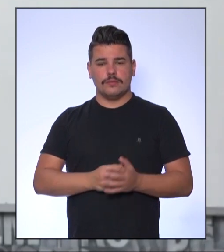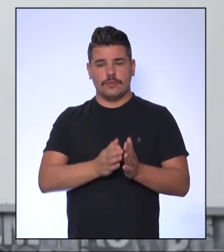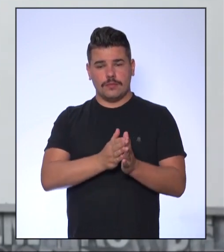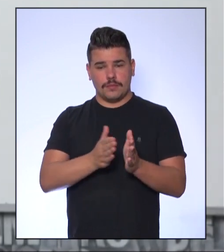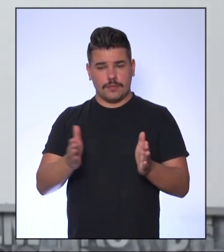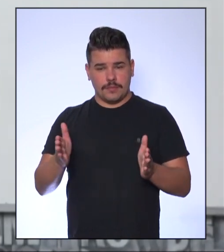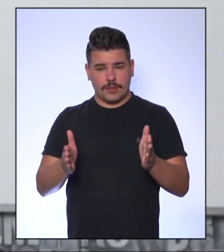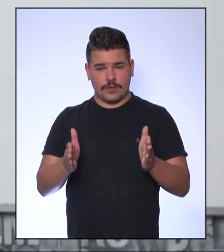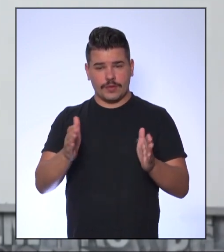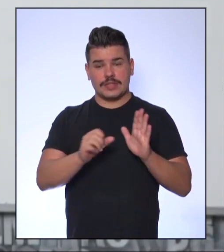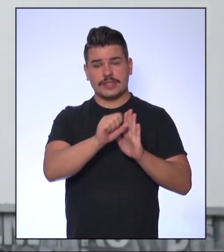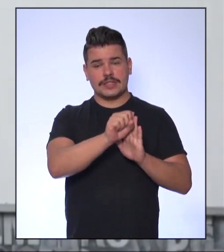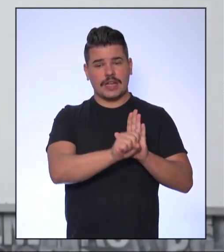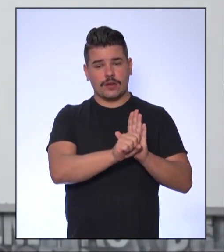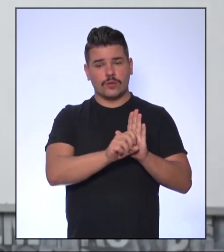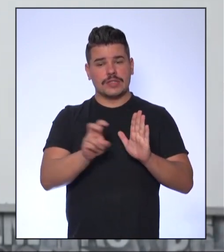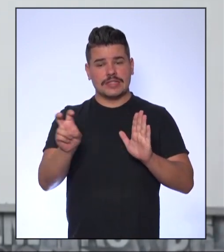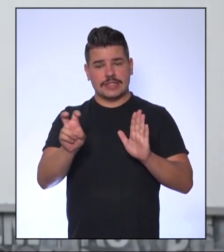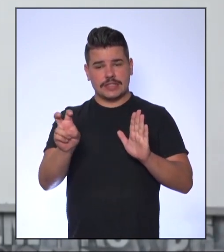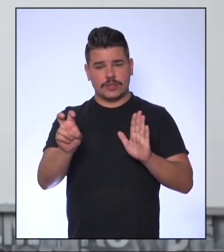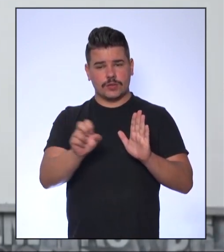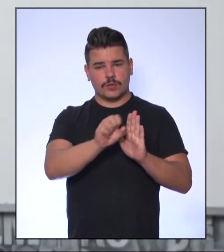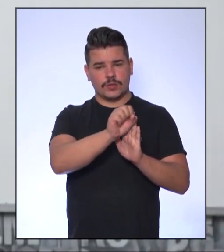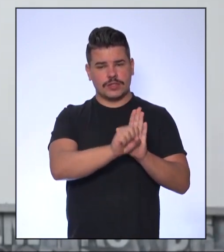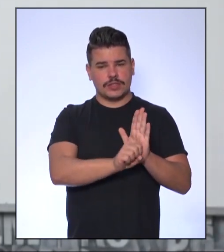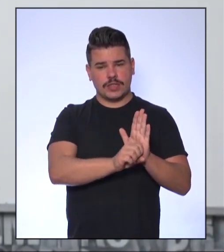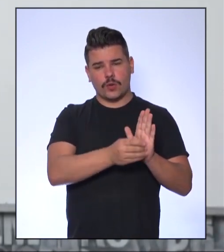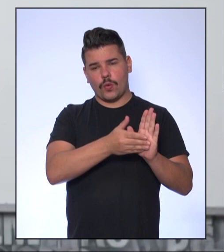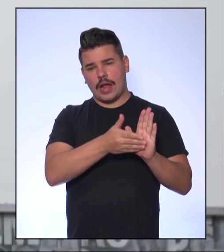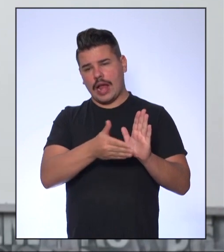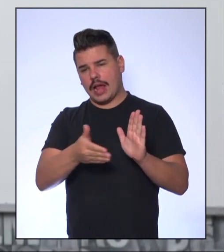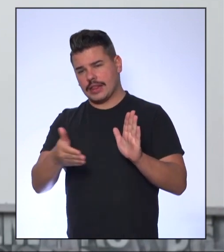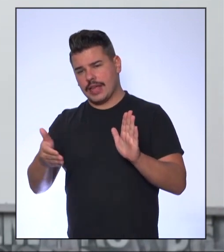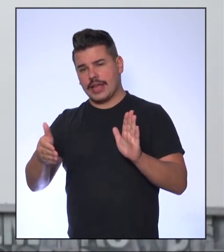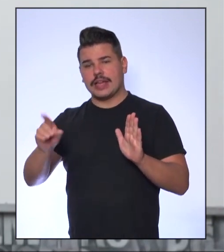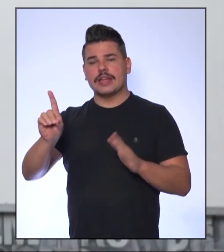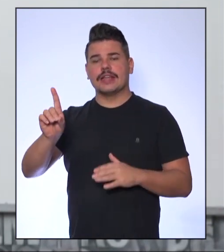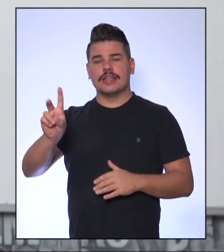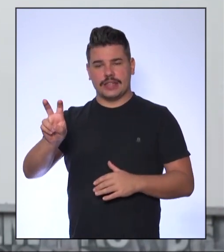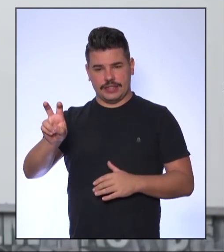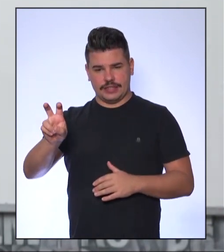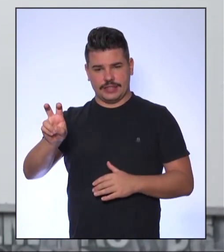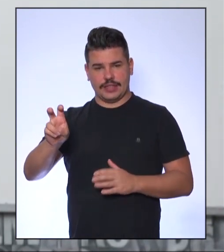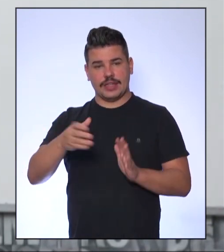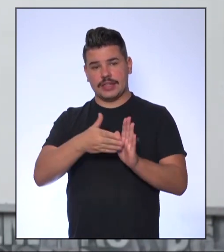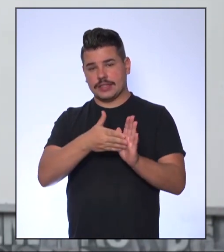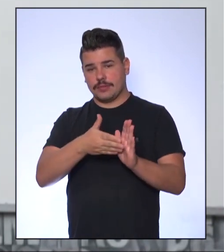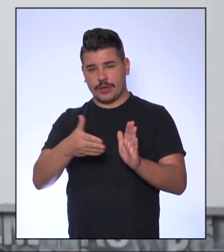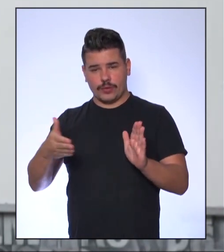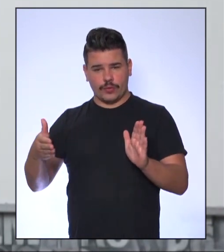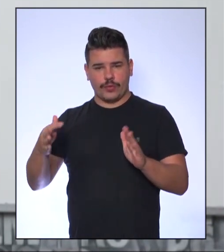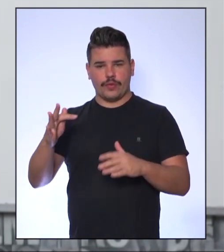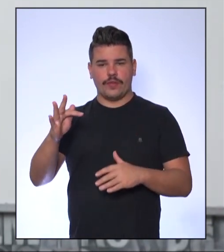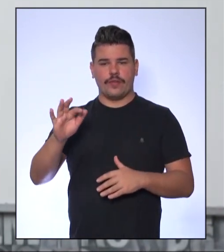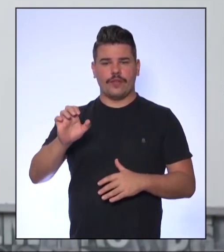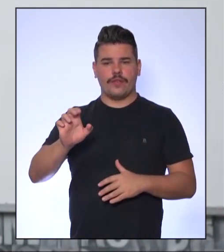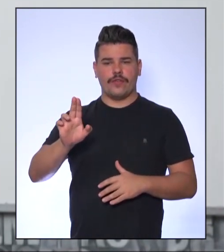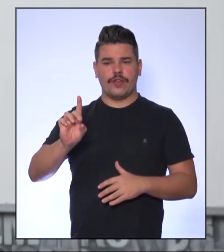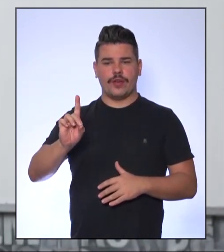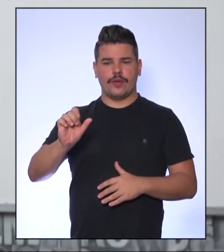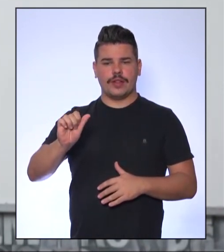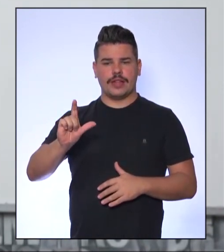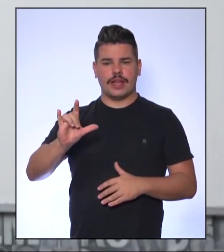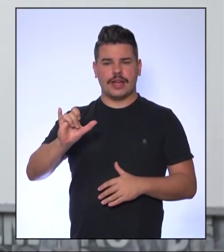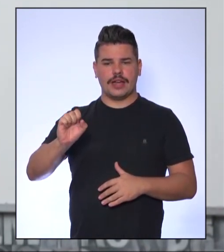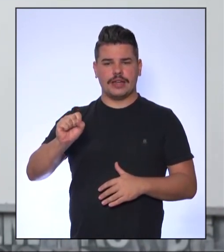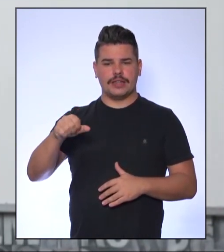século V ao século XV, tá? No feudalismo, eu preciso entender que existe